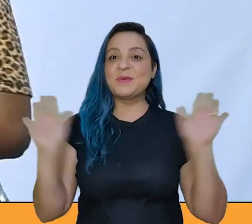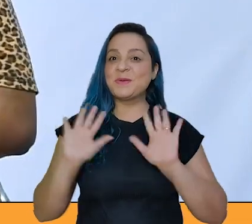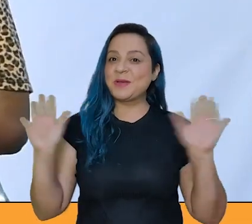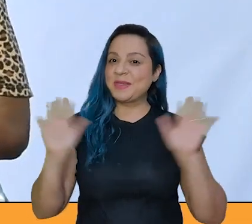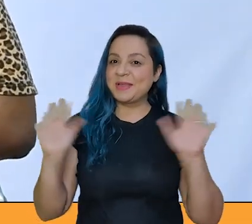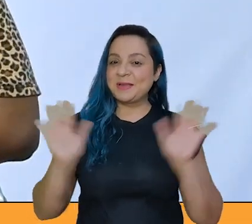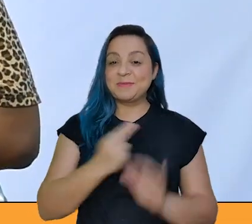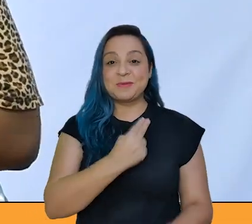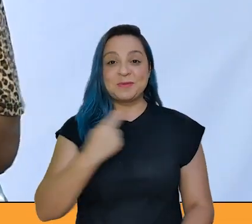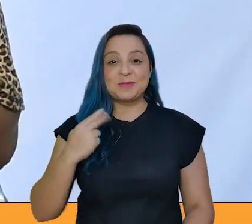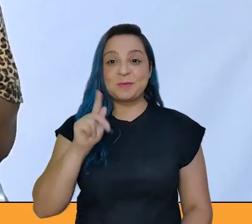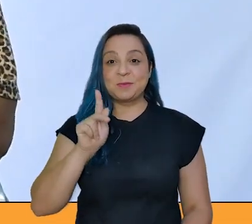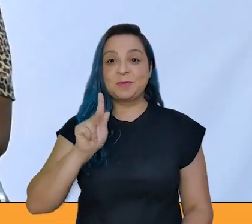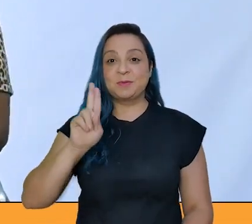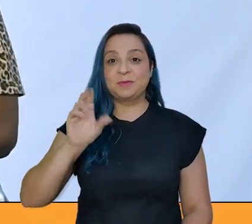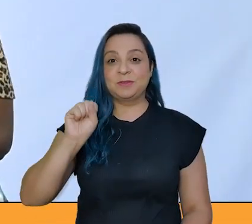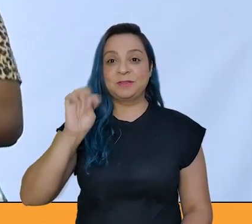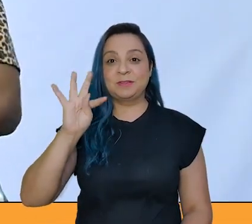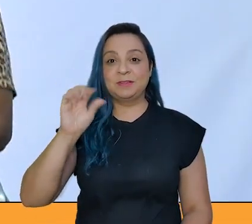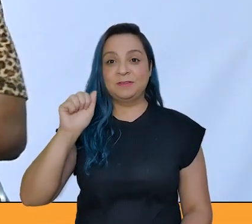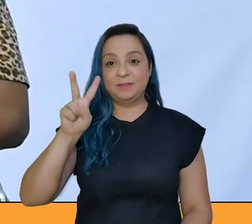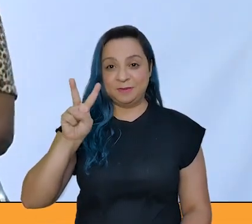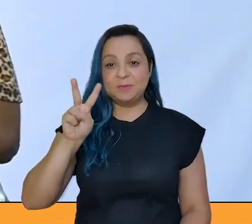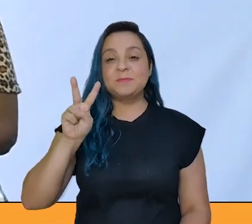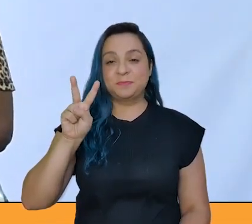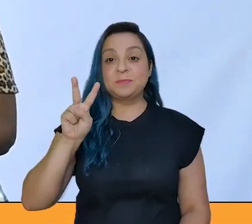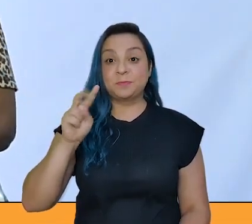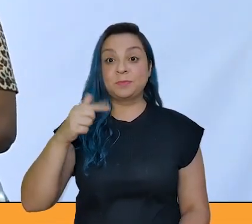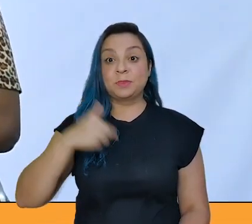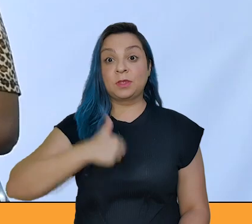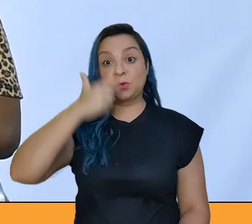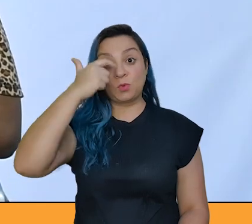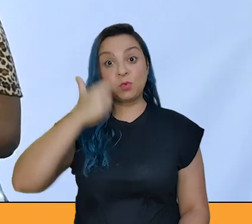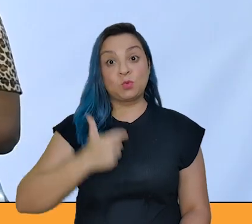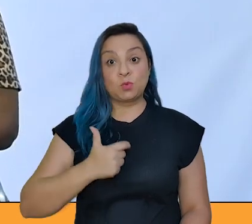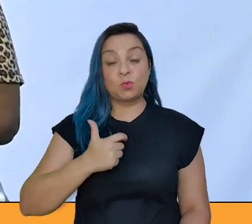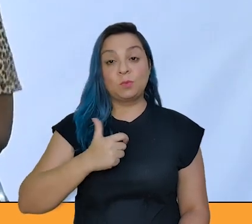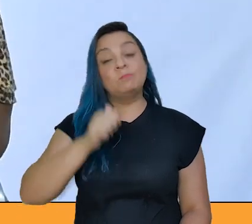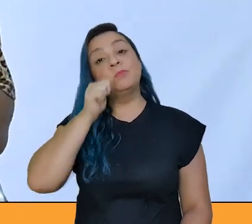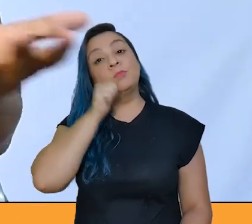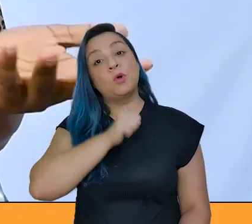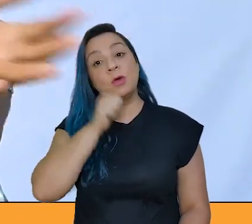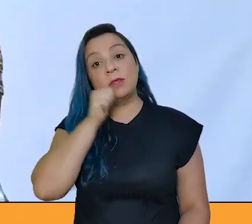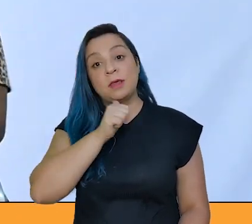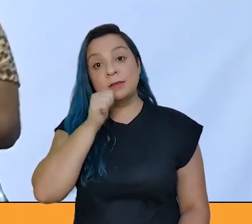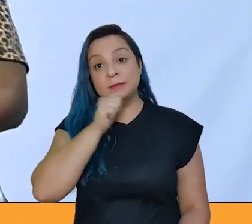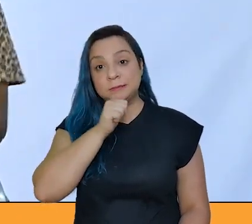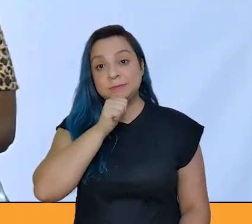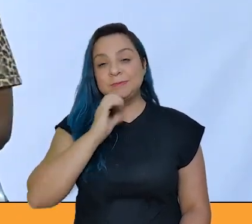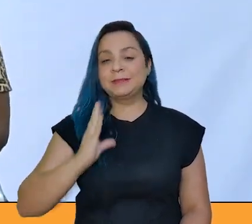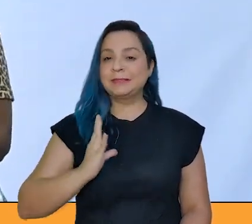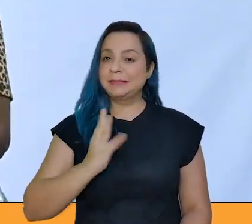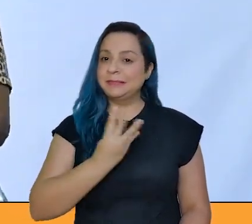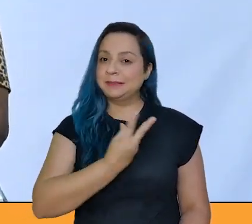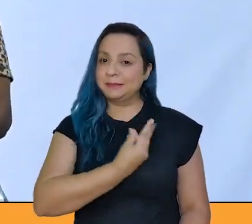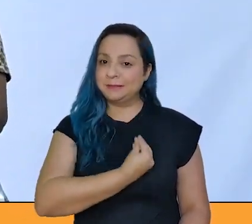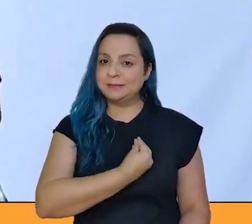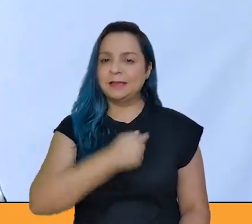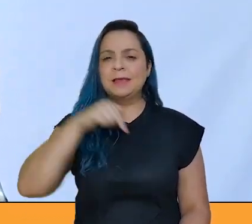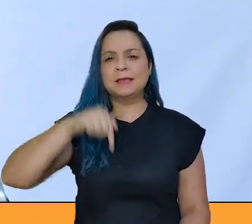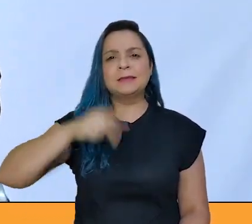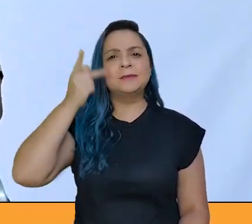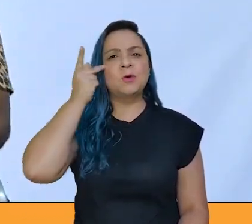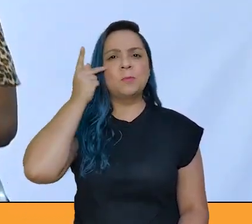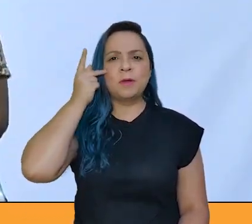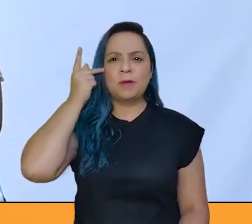Olá, galera. Meu nome é Gustavo Courbet. Eu sou uma mulher trans aqui